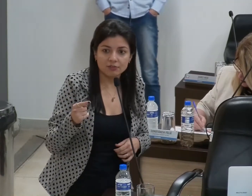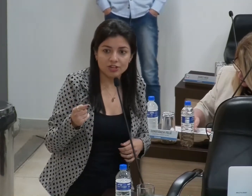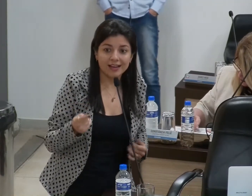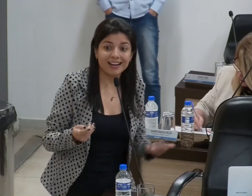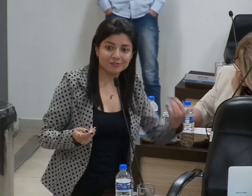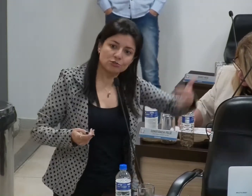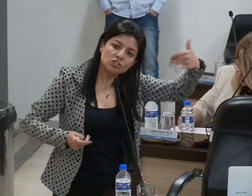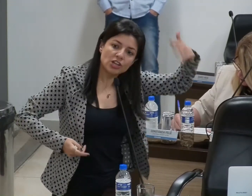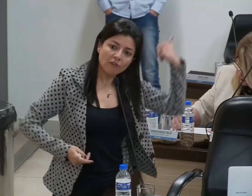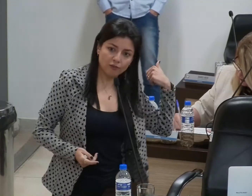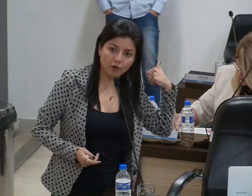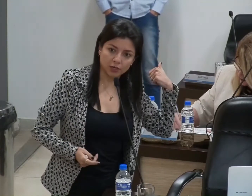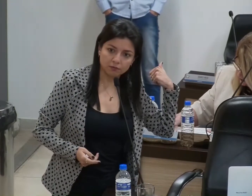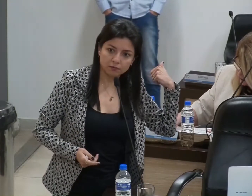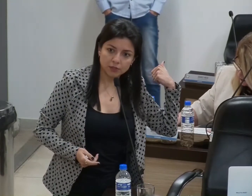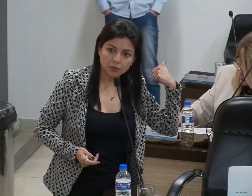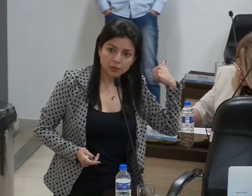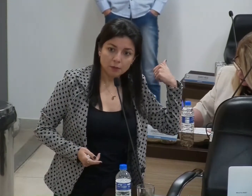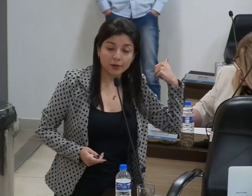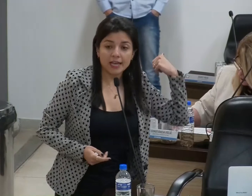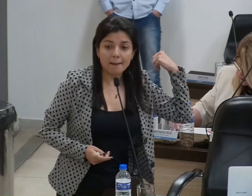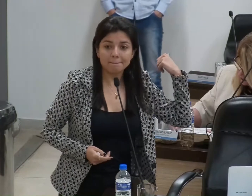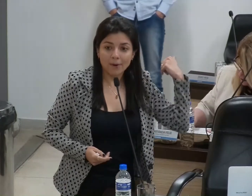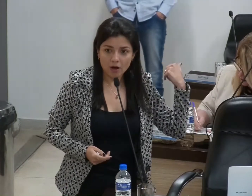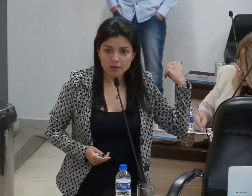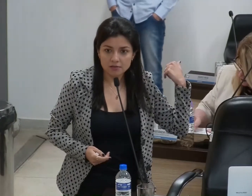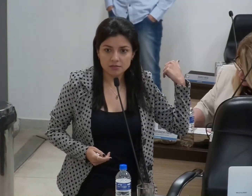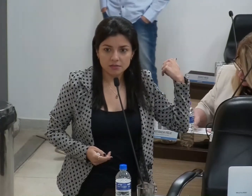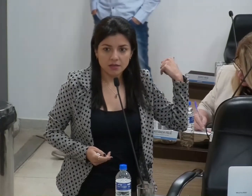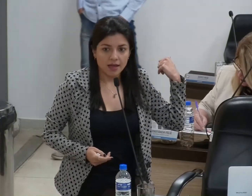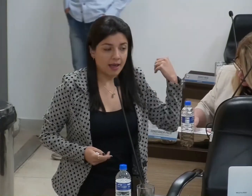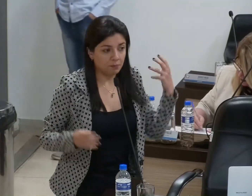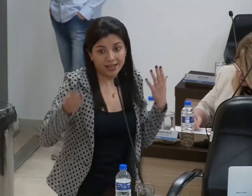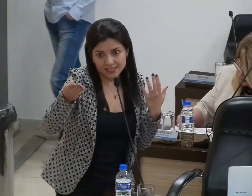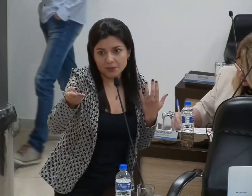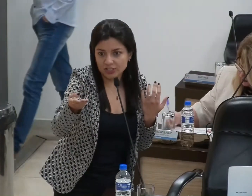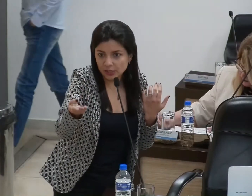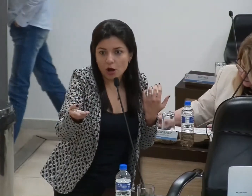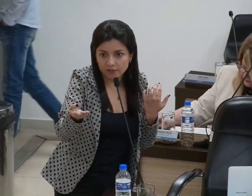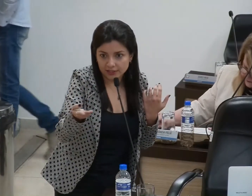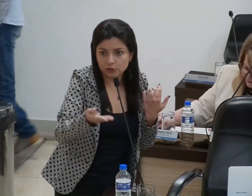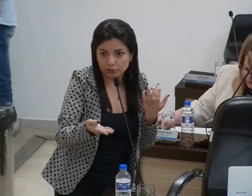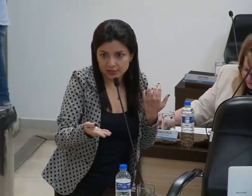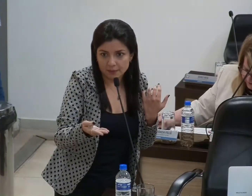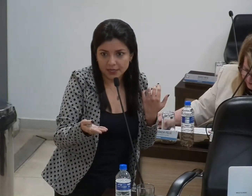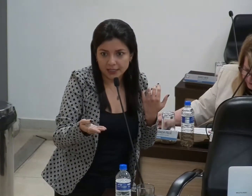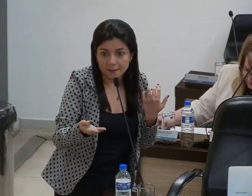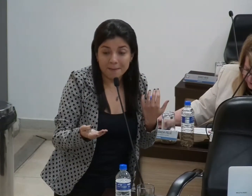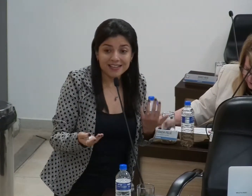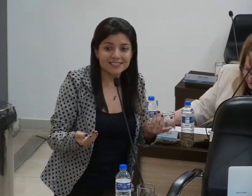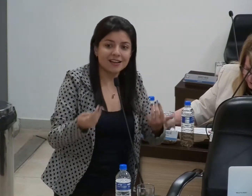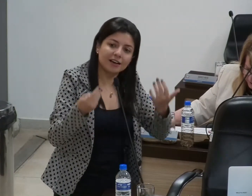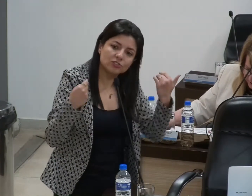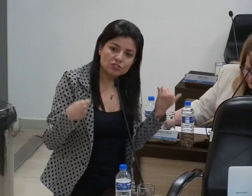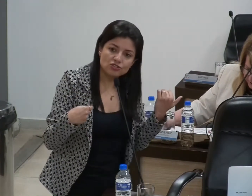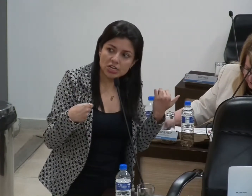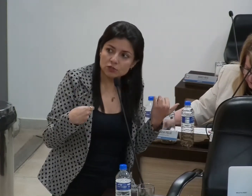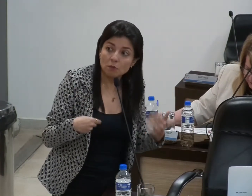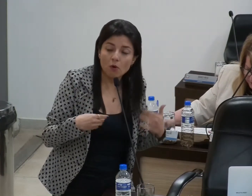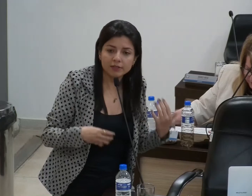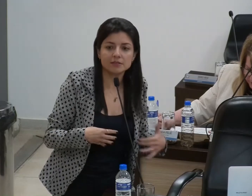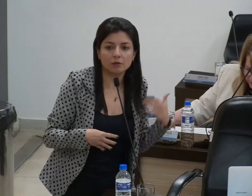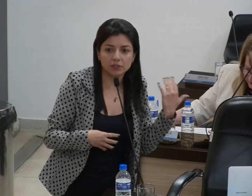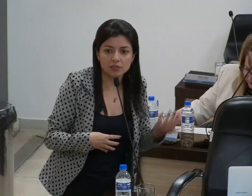questão de ação de regresso dos que já foram porque após porque essa medida é nova da doutora Sabrina mas antes